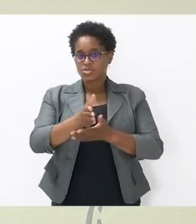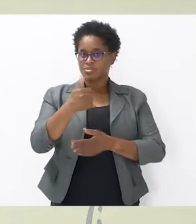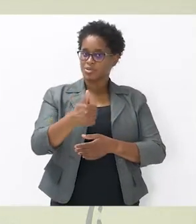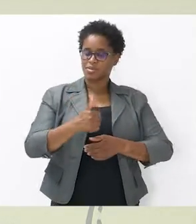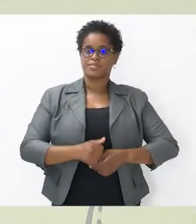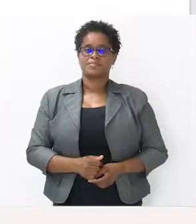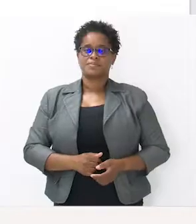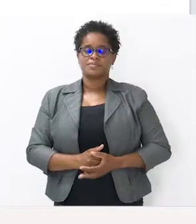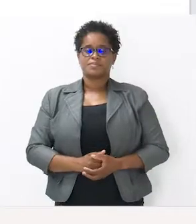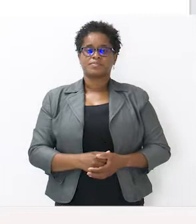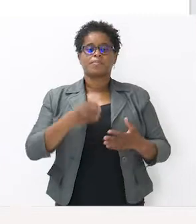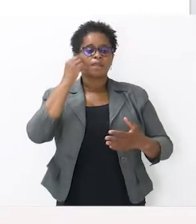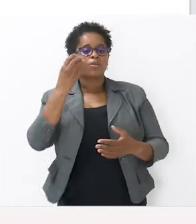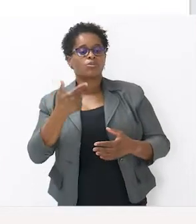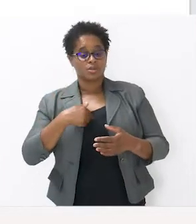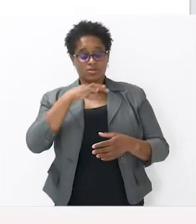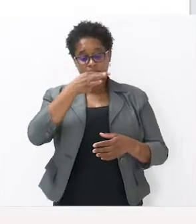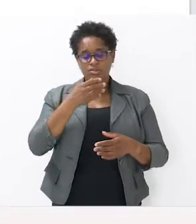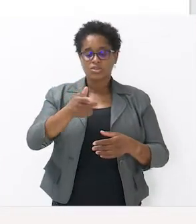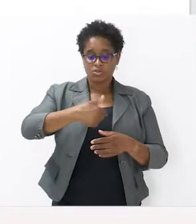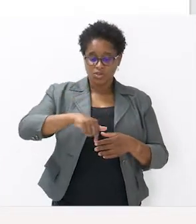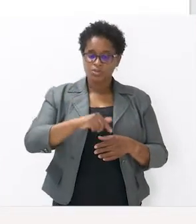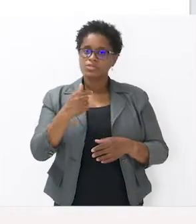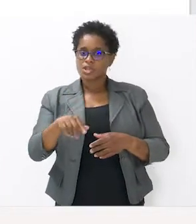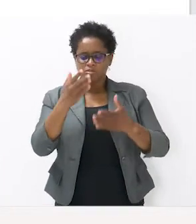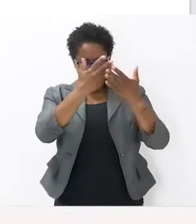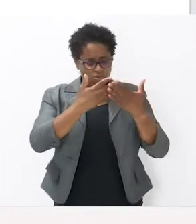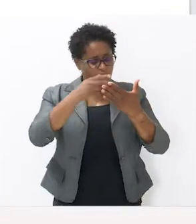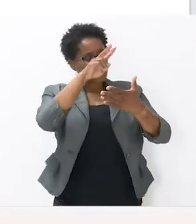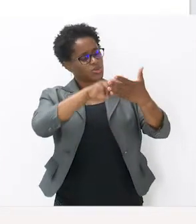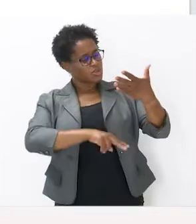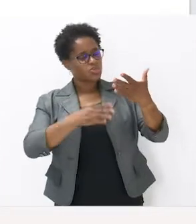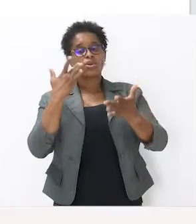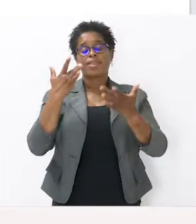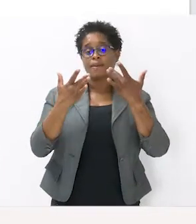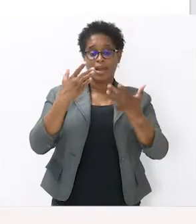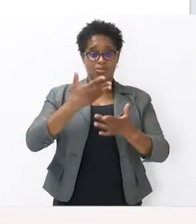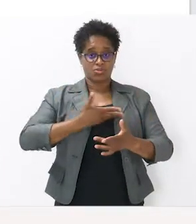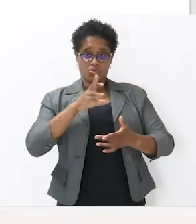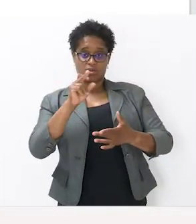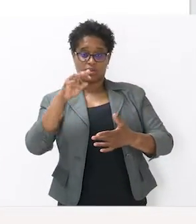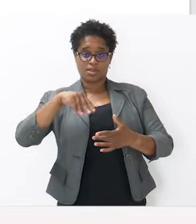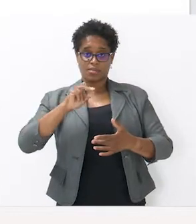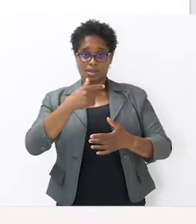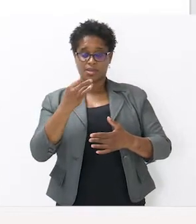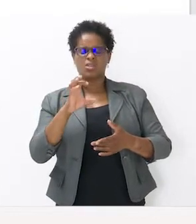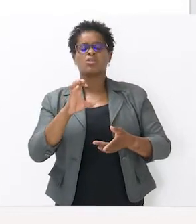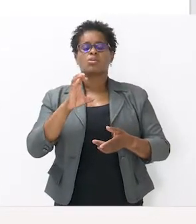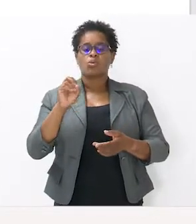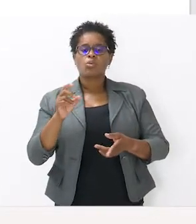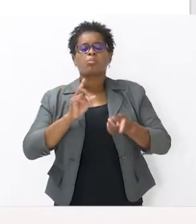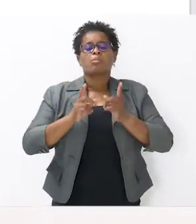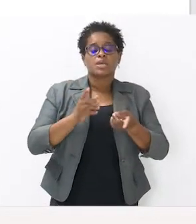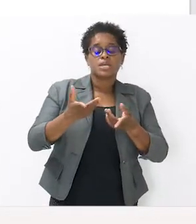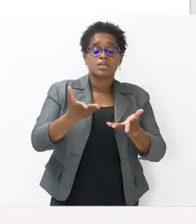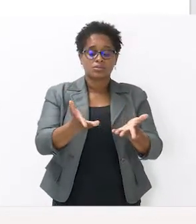bem. Como eu disse, nós hoje estamos a estudar o texto dramático. E para que é que serve um texto